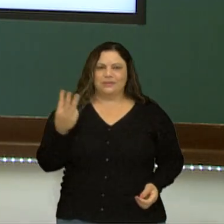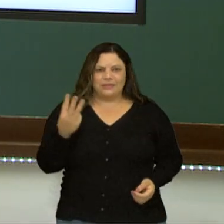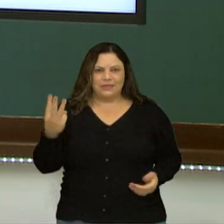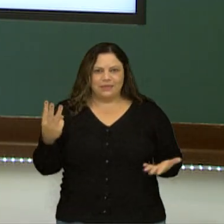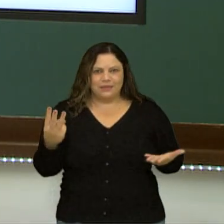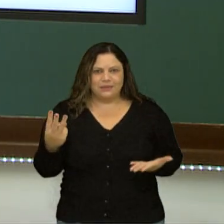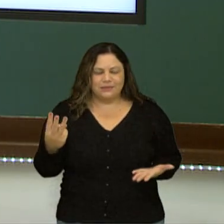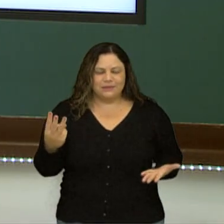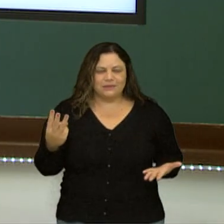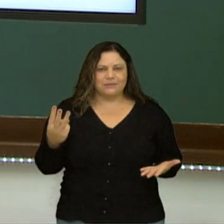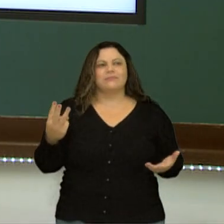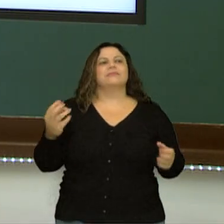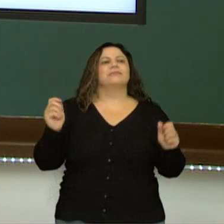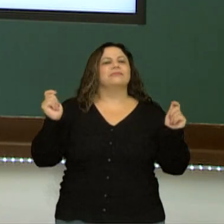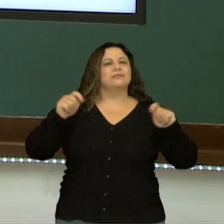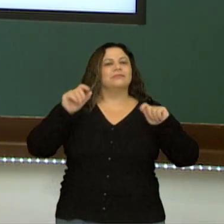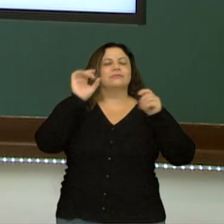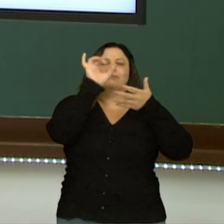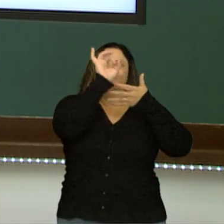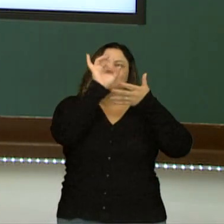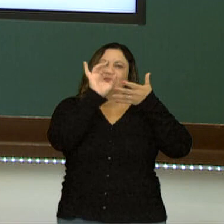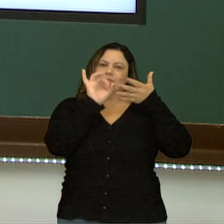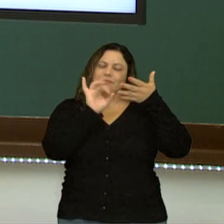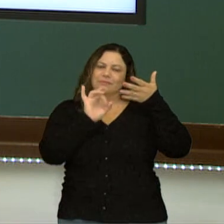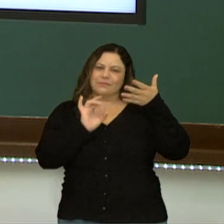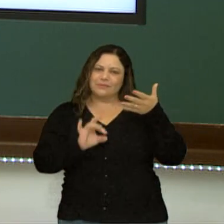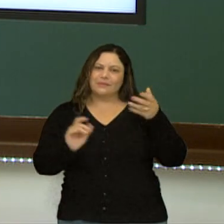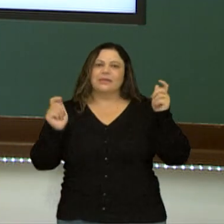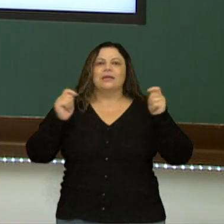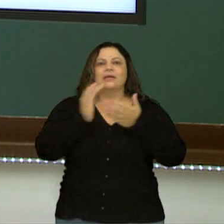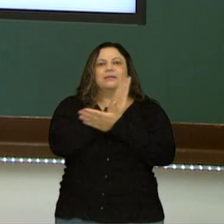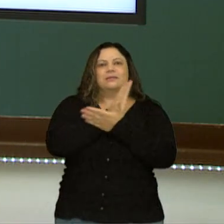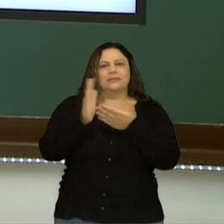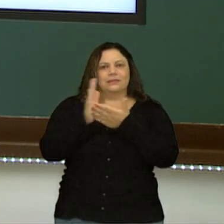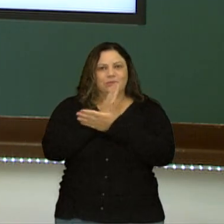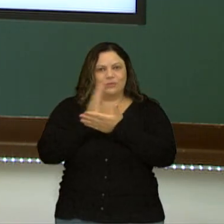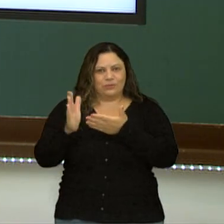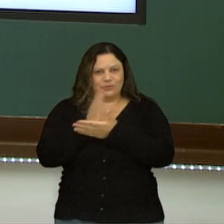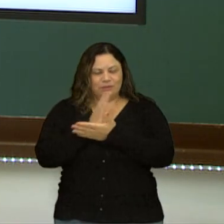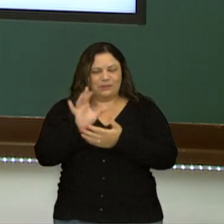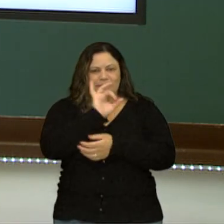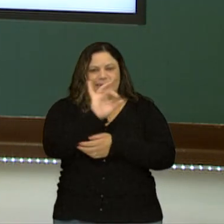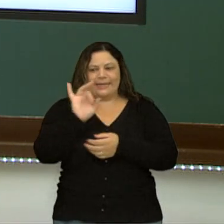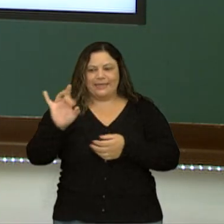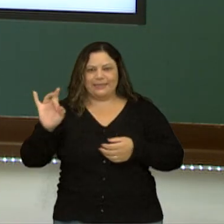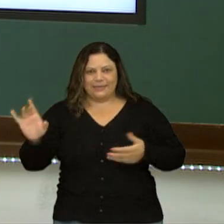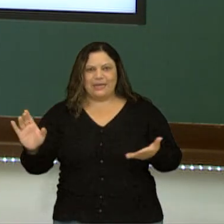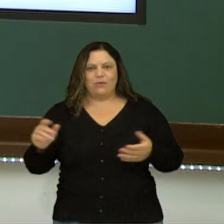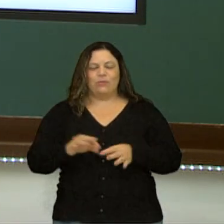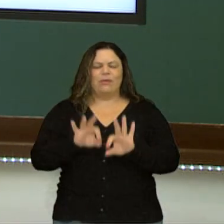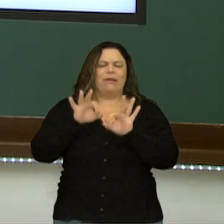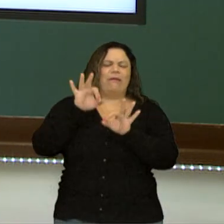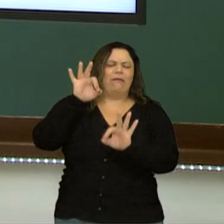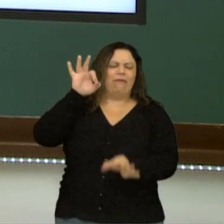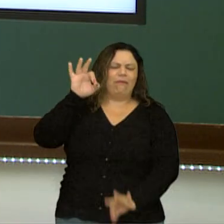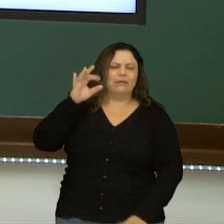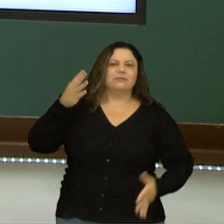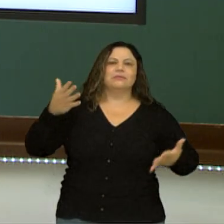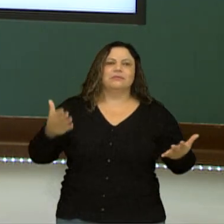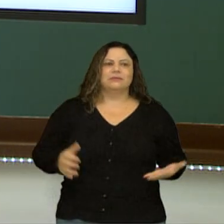vocês vão ver daqui a pouquinho que dentro de cada artigo tem as subdivisões. Por isso que ela é longa, ela é extensa.